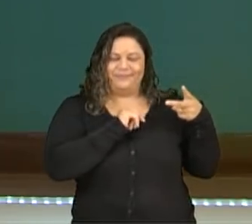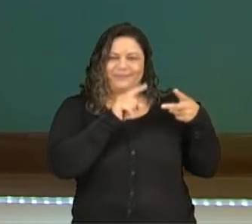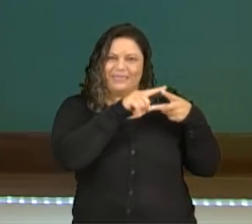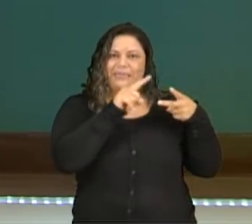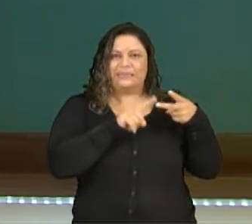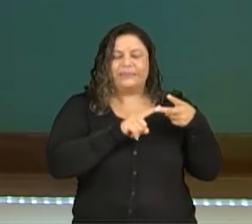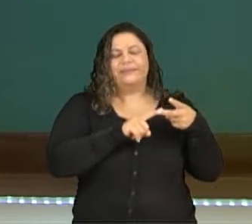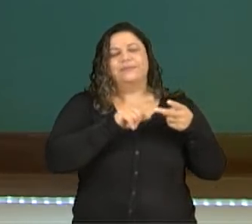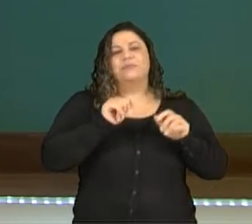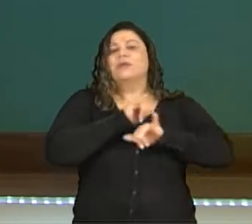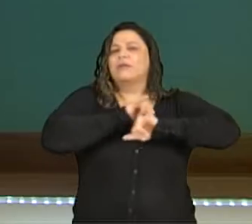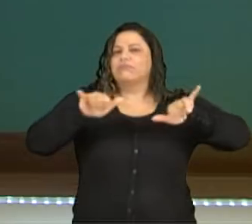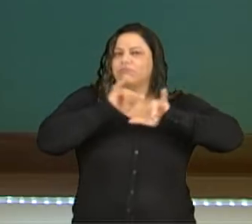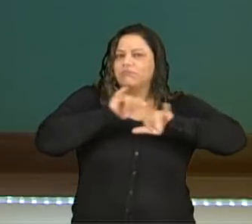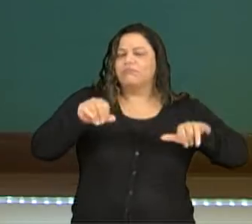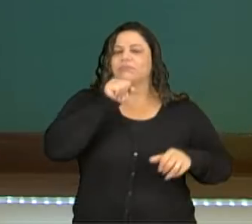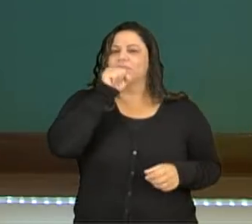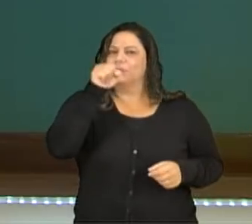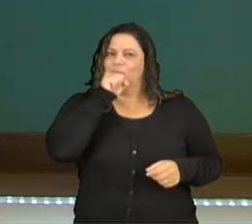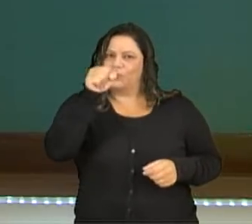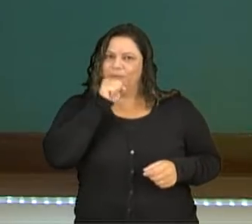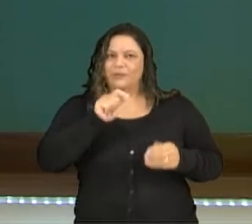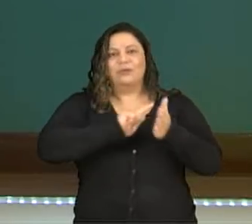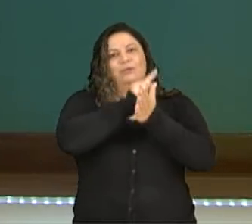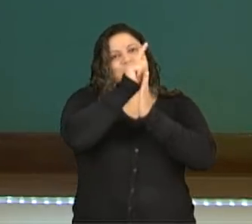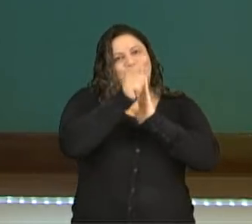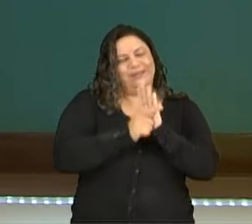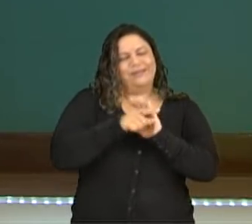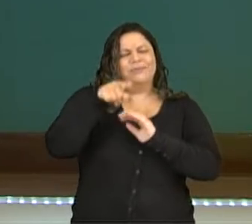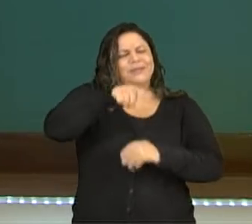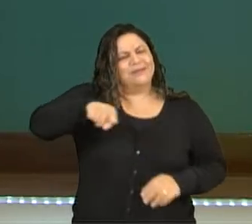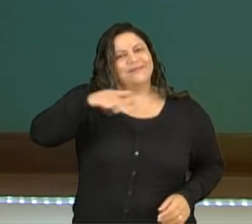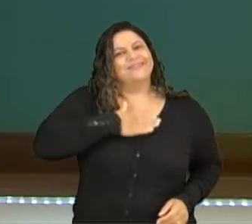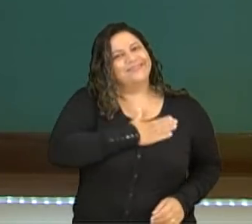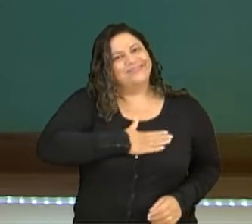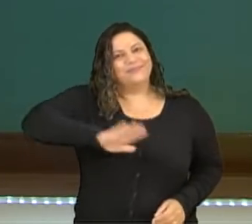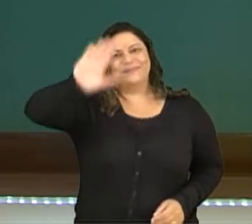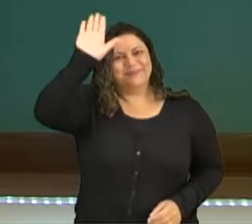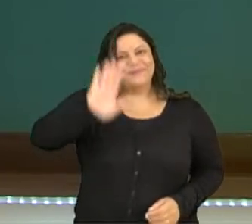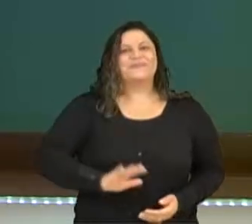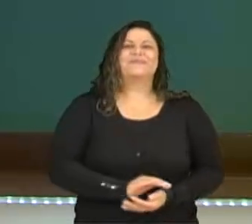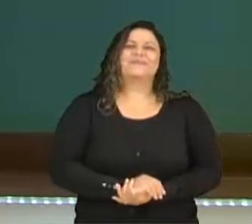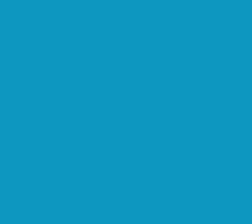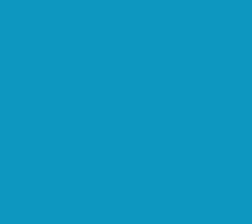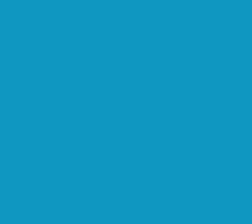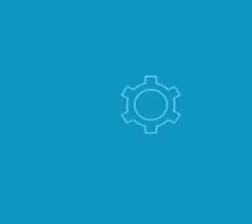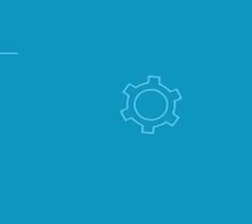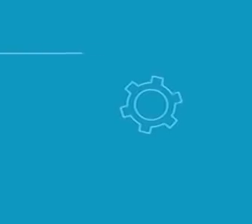reportagem, desses dois gêneros textuais. Espero que vocês tenham gostado e até breve!